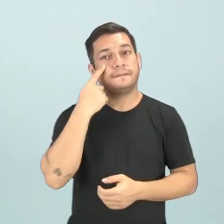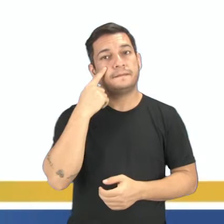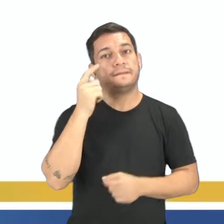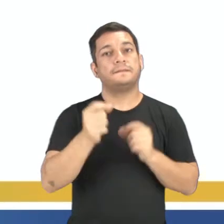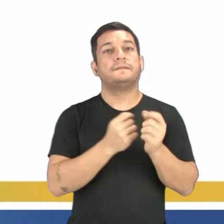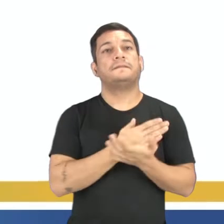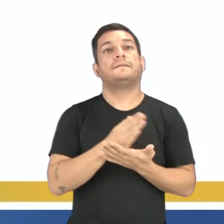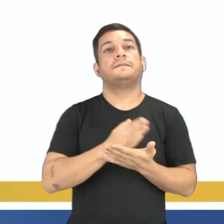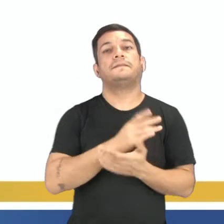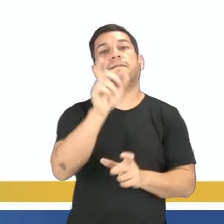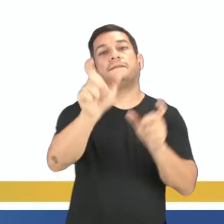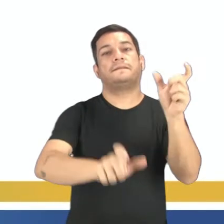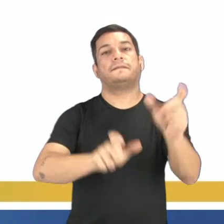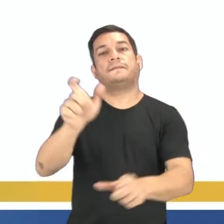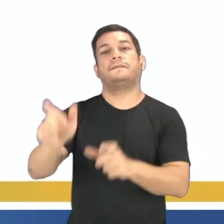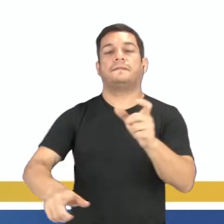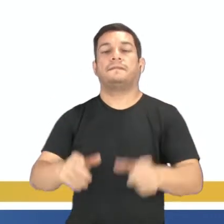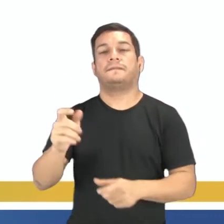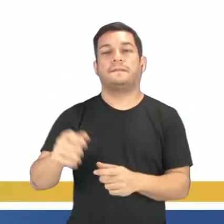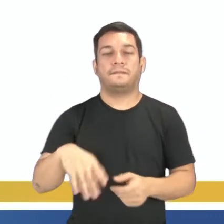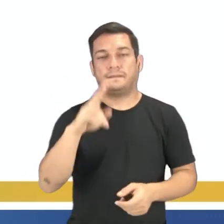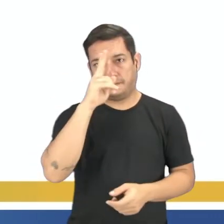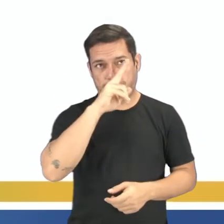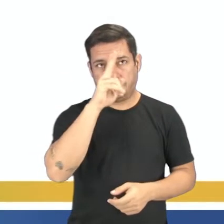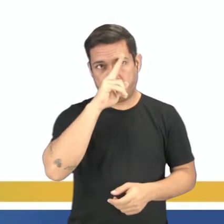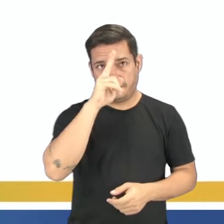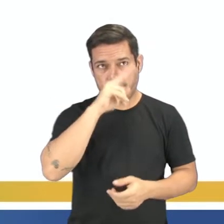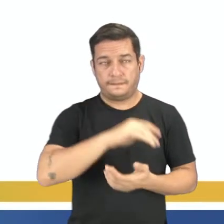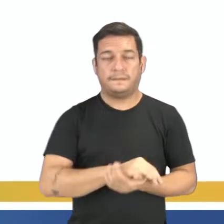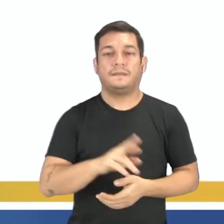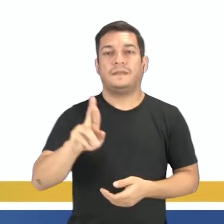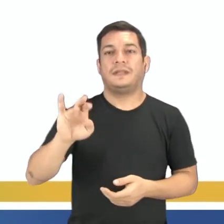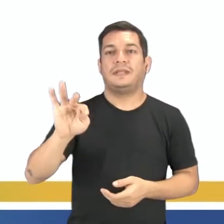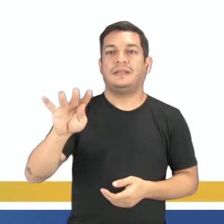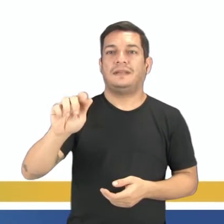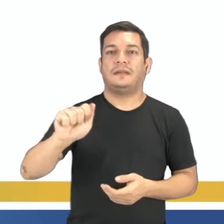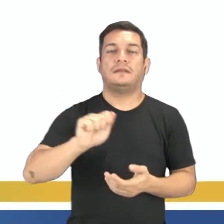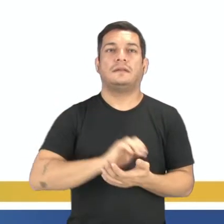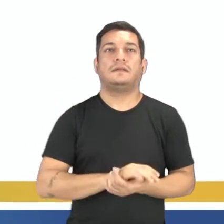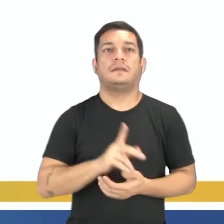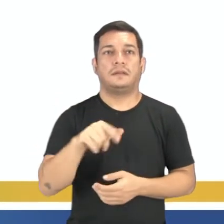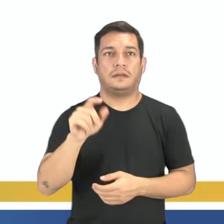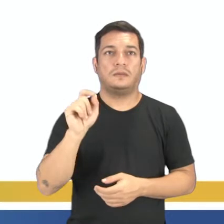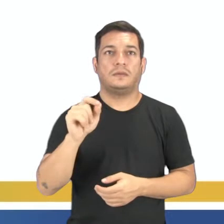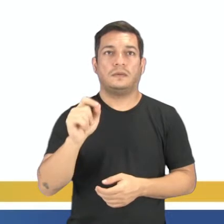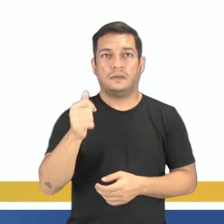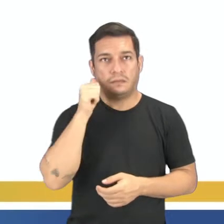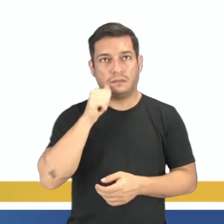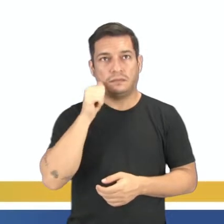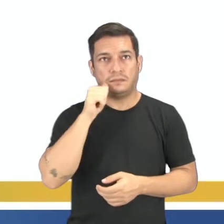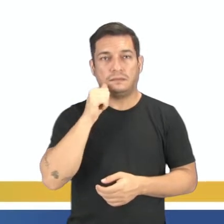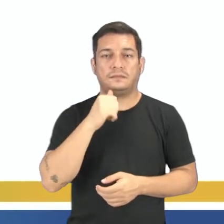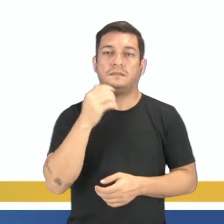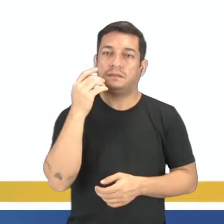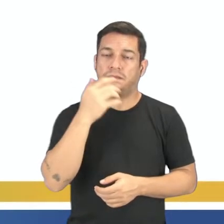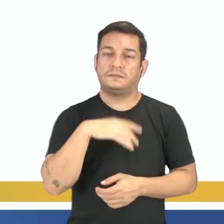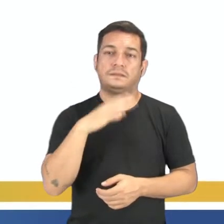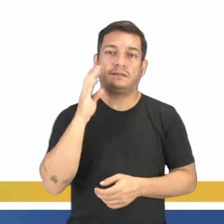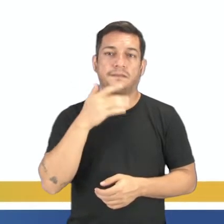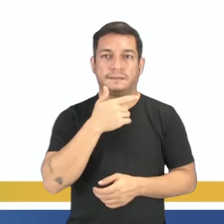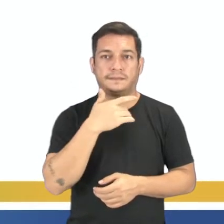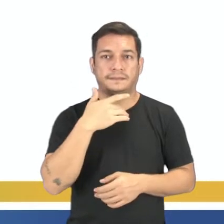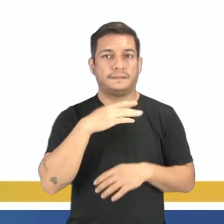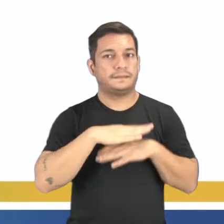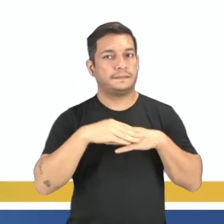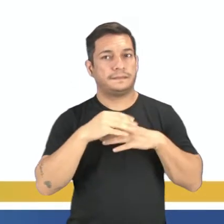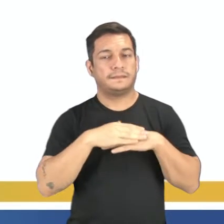temos os personagens da obra, tá? Nós temos a Rita, que é uma mulher meiga, curiosa, um